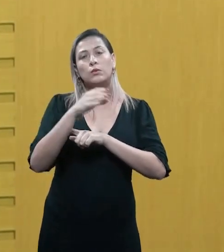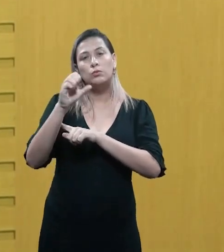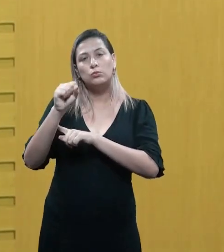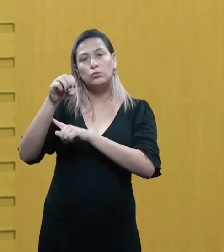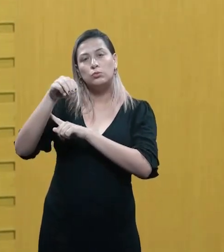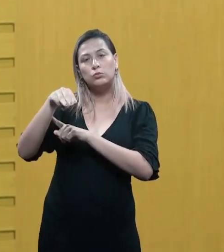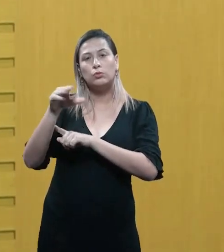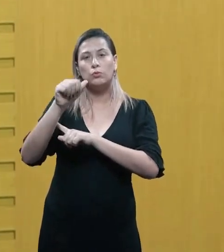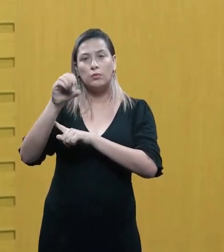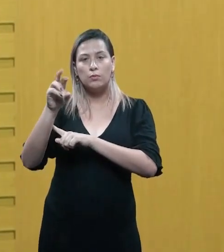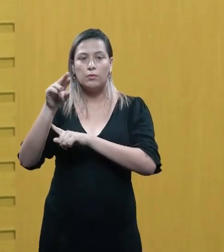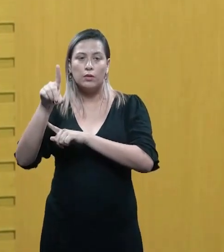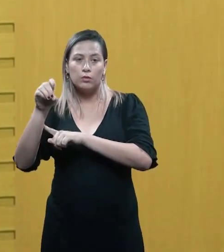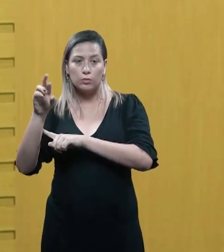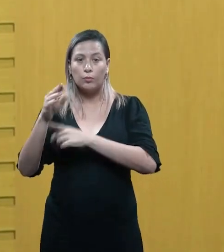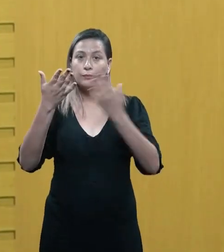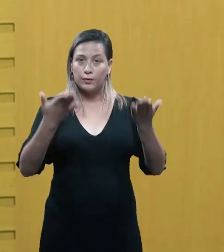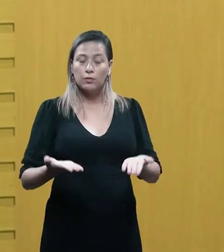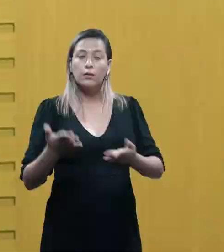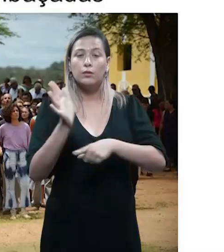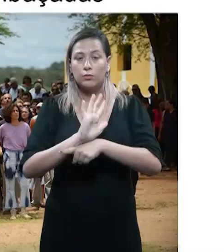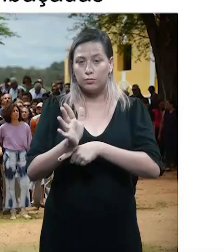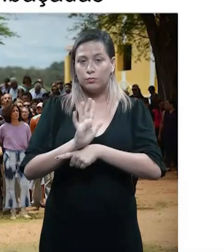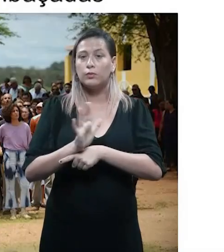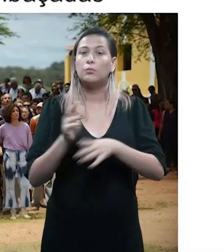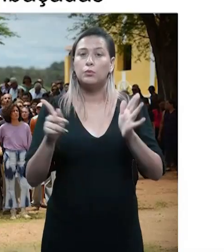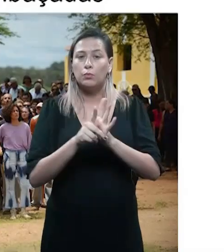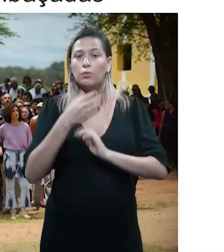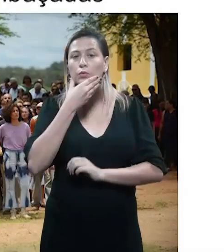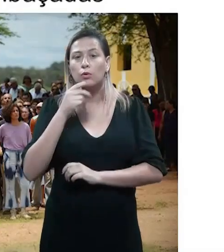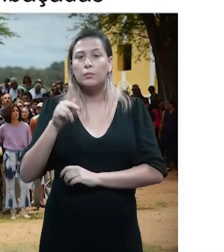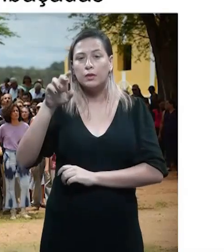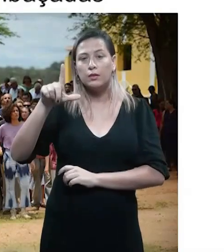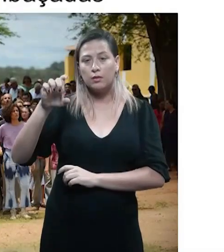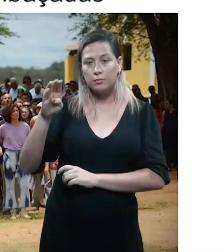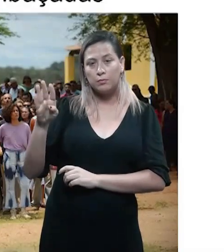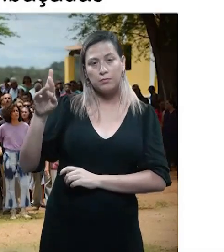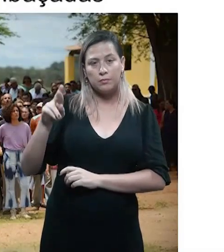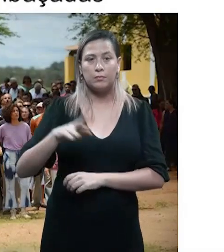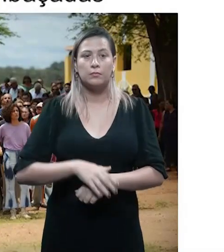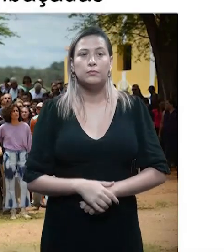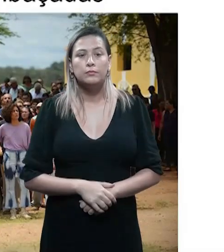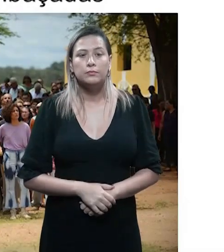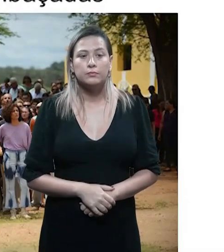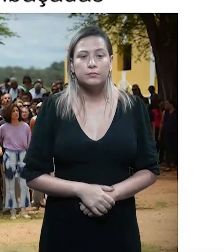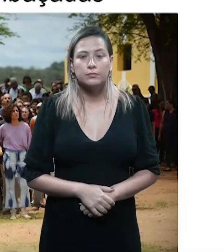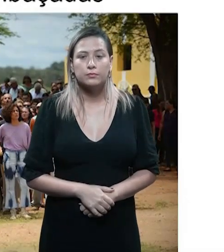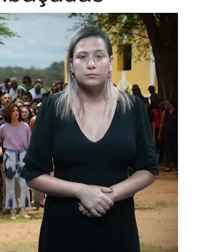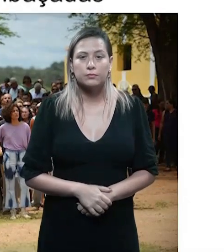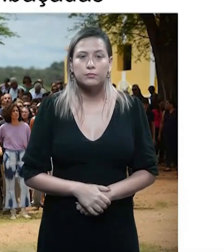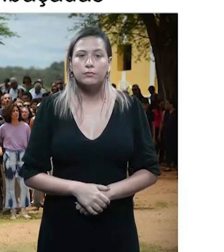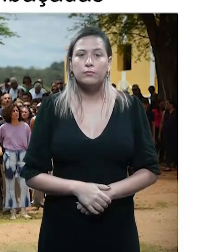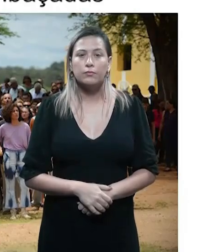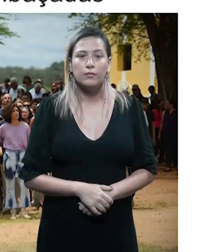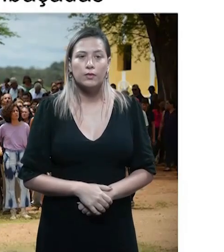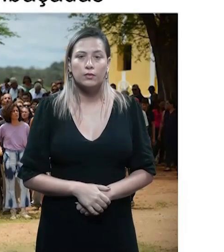redor. O filme Bacurau, de Kleber Mendonça e Dornelles, de